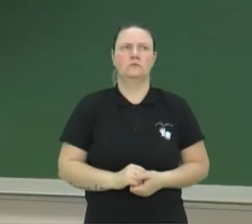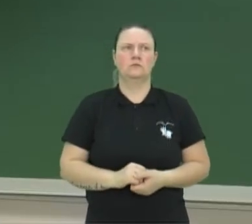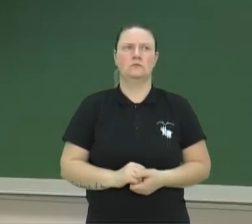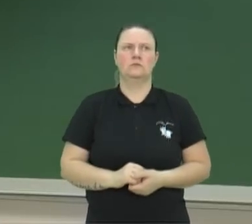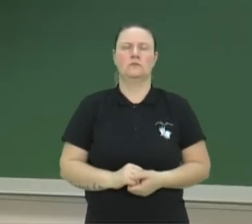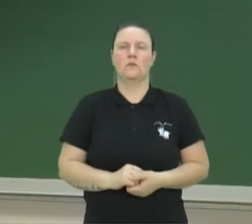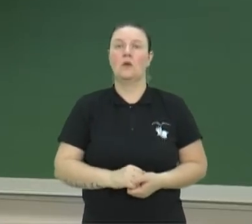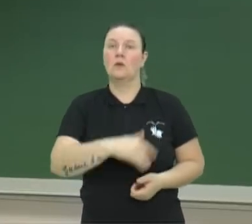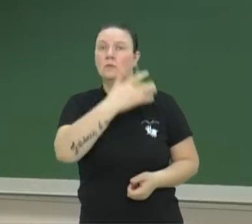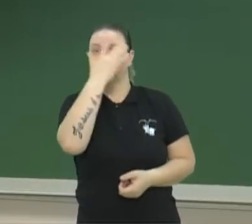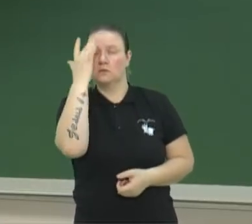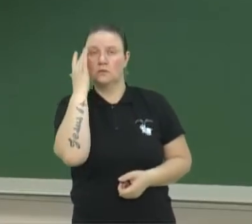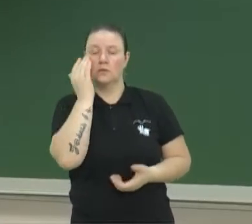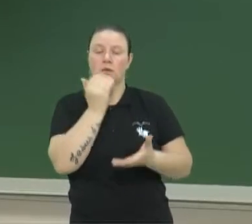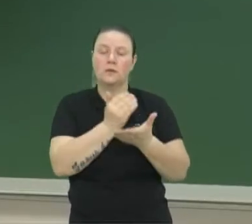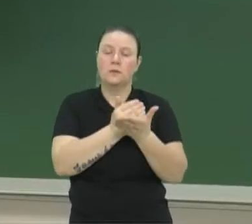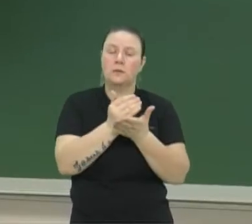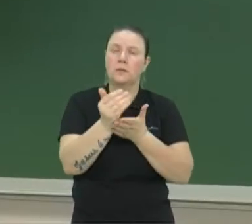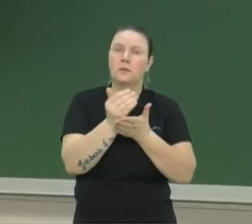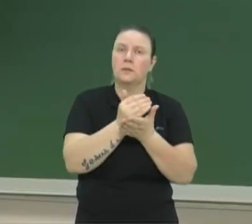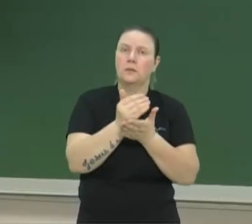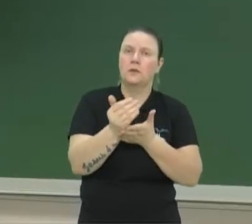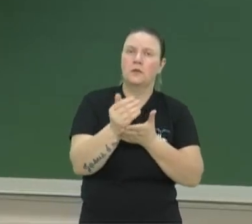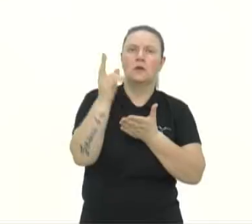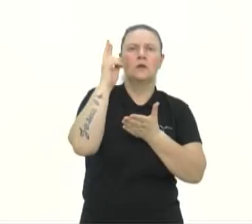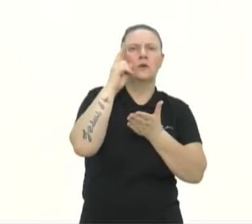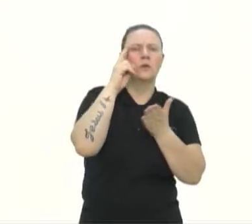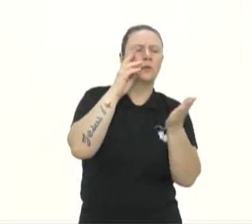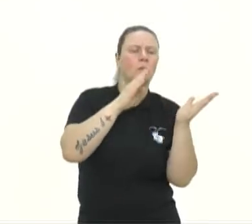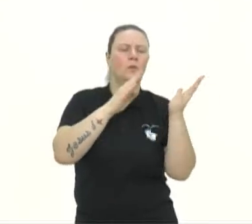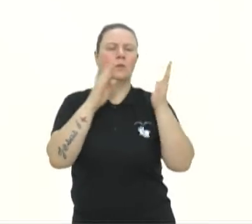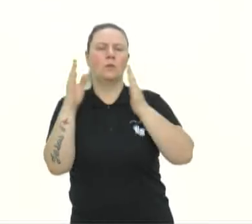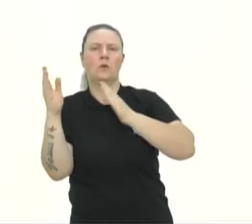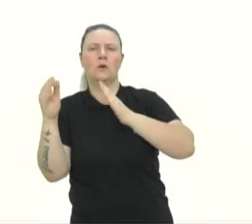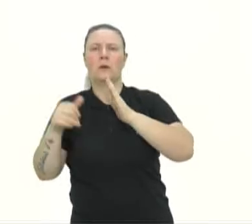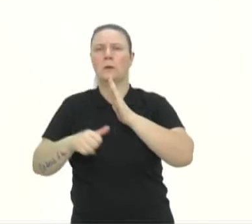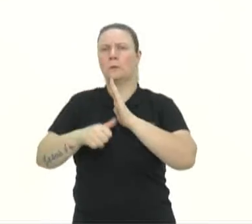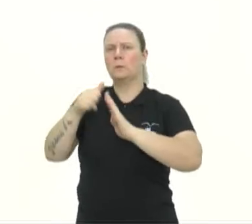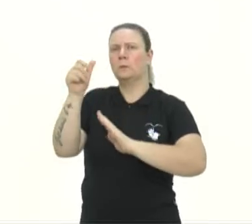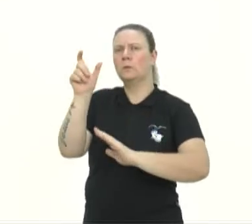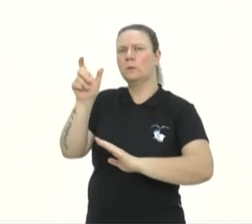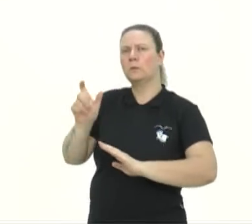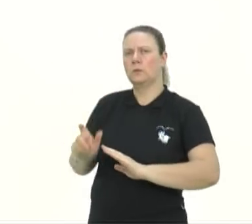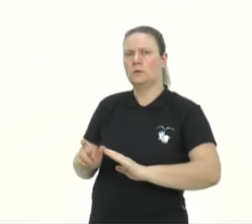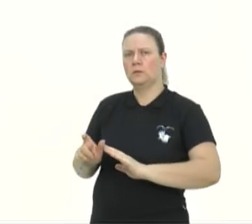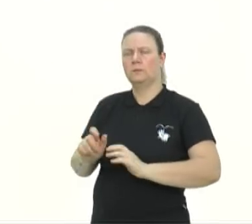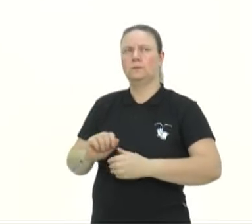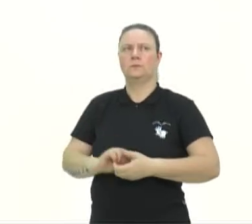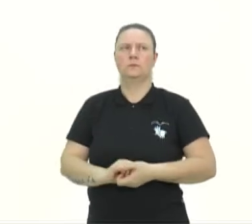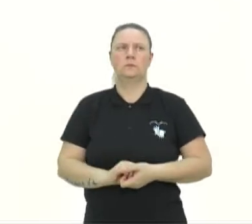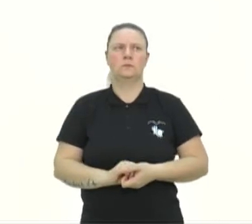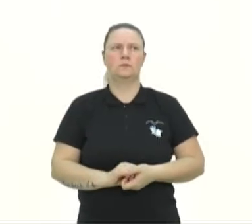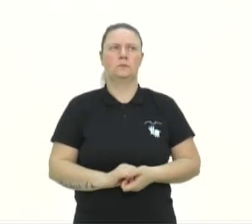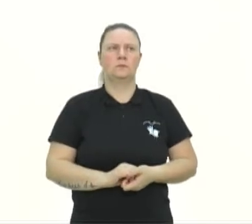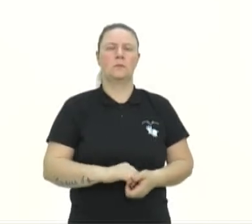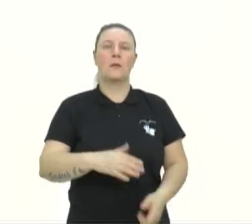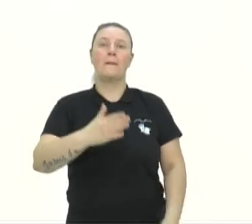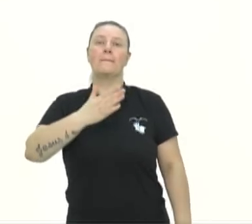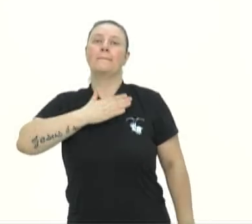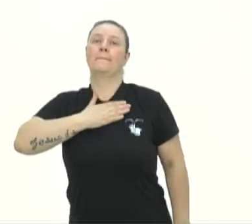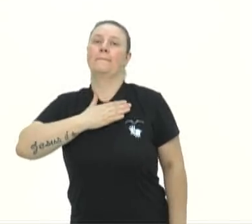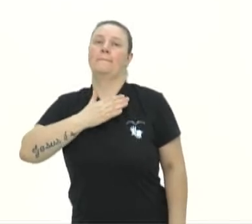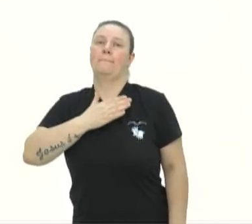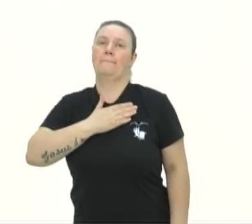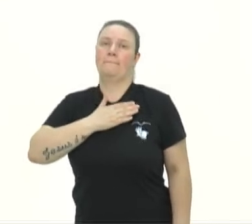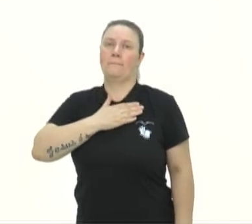O narrador inicia, né, a história utilizando a primeira pessoa, né, minha,